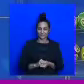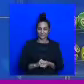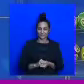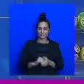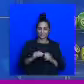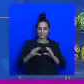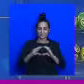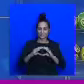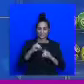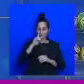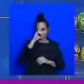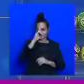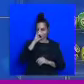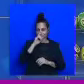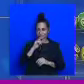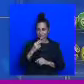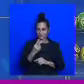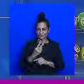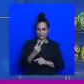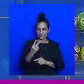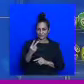22, bola amarela.